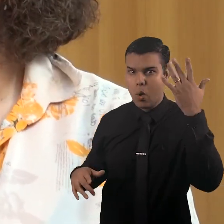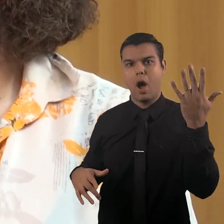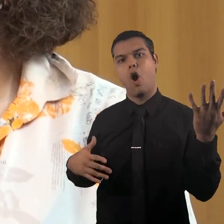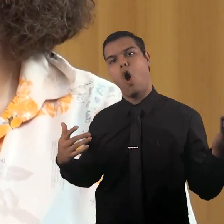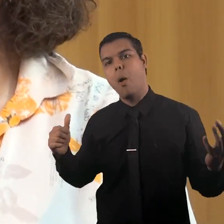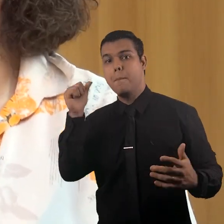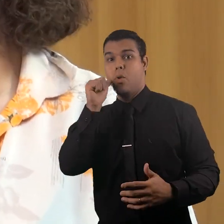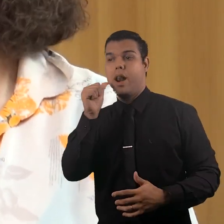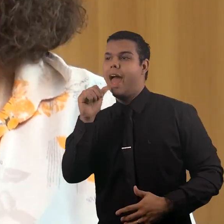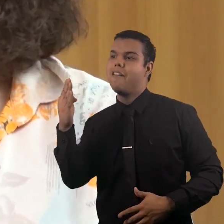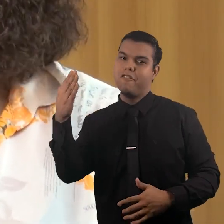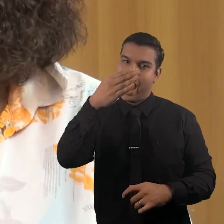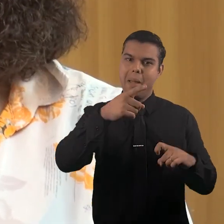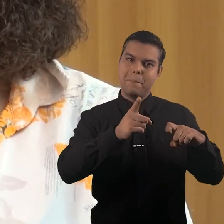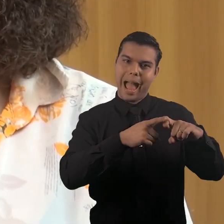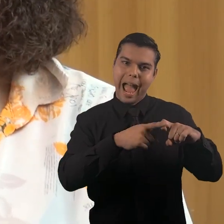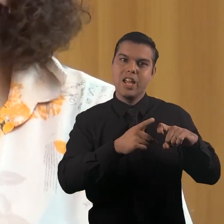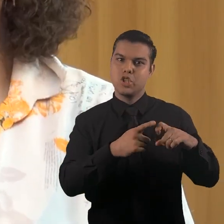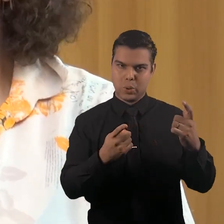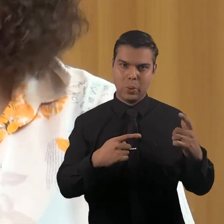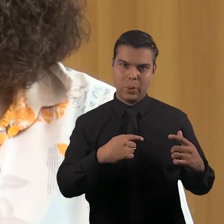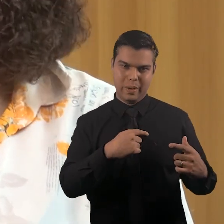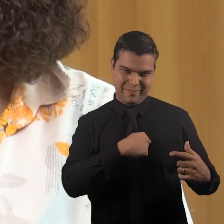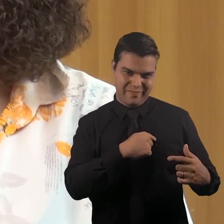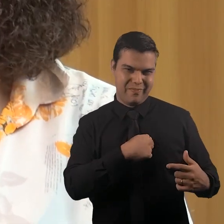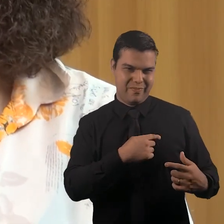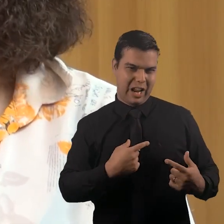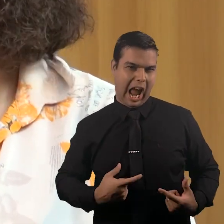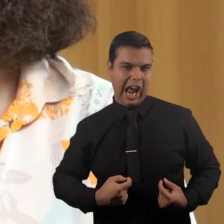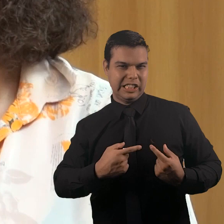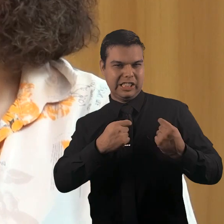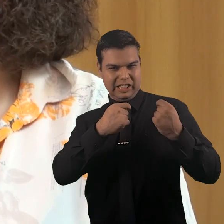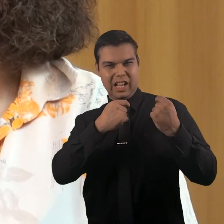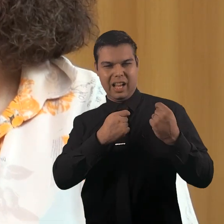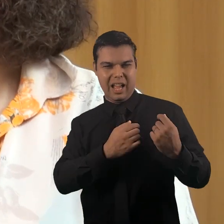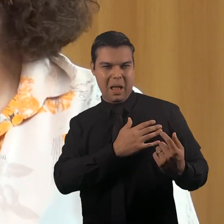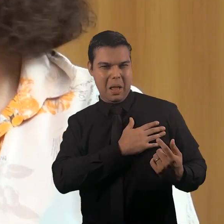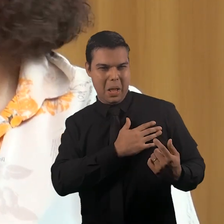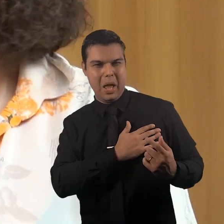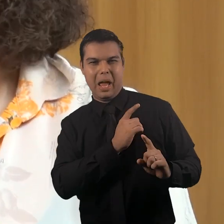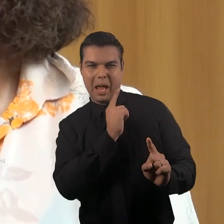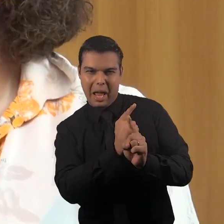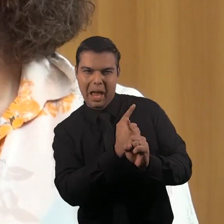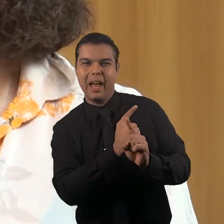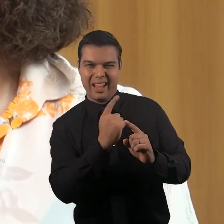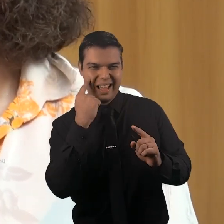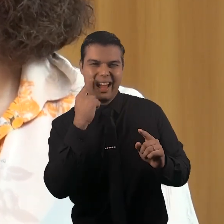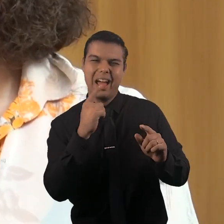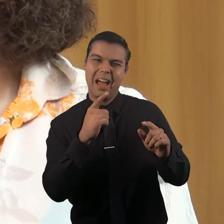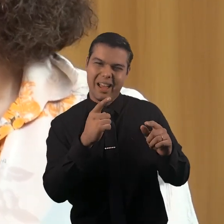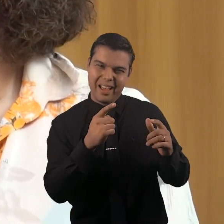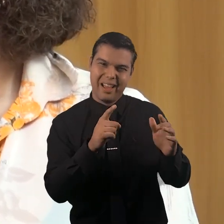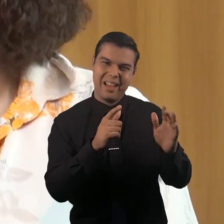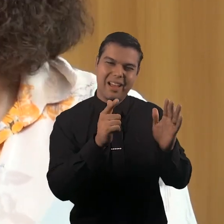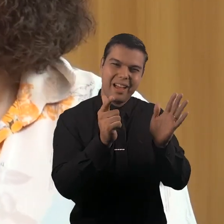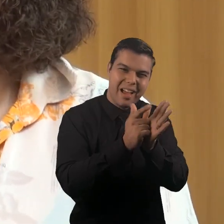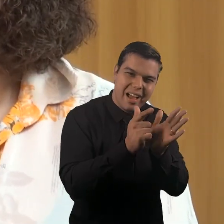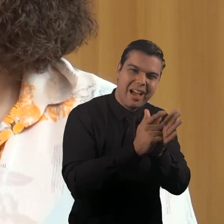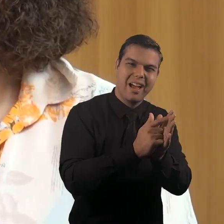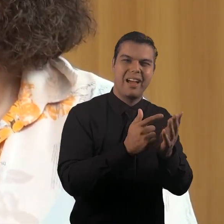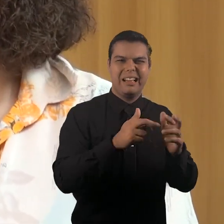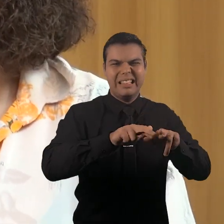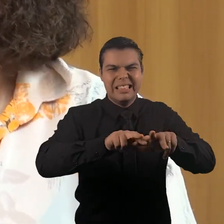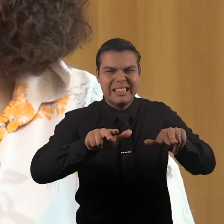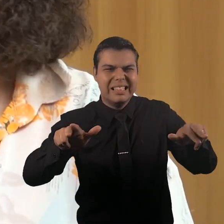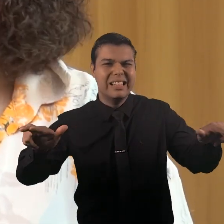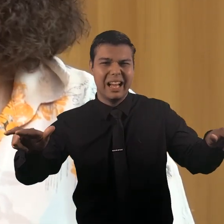seu mastologista, a manter os seus exames em dia, você está fazendo seu papel como cidadã. Não é simplesmente botar um lacinho e dizer eu apoio, mas apoia como,